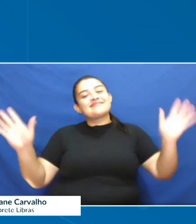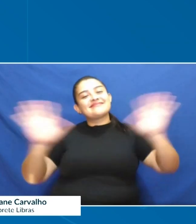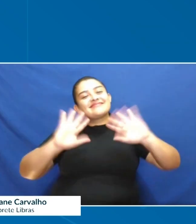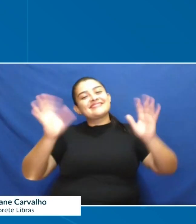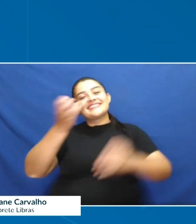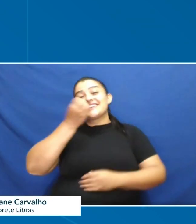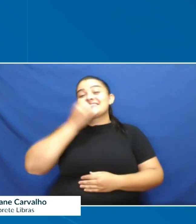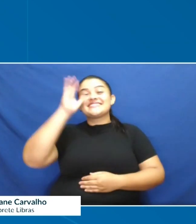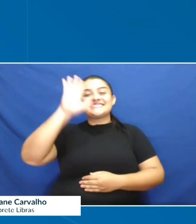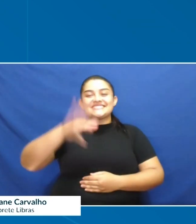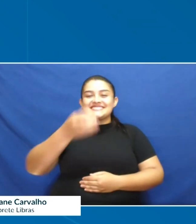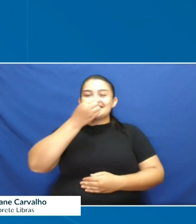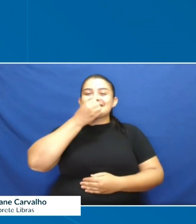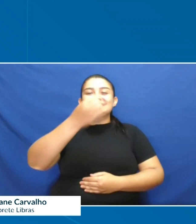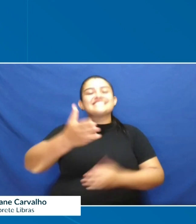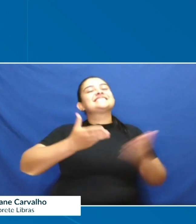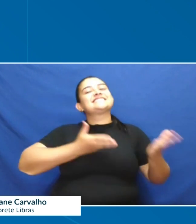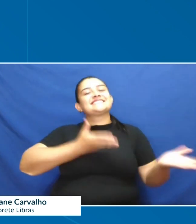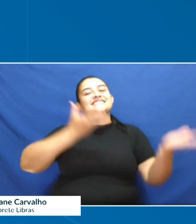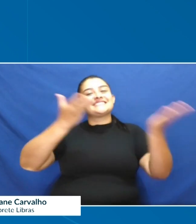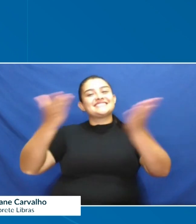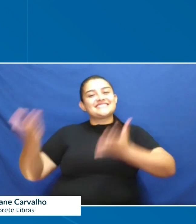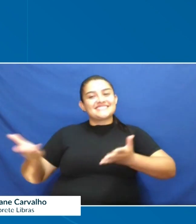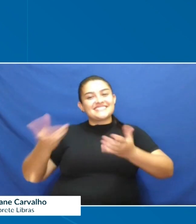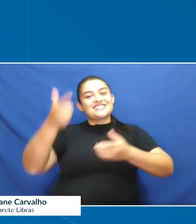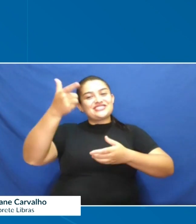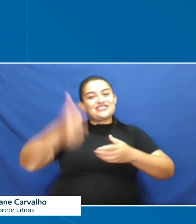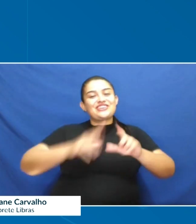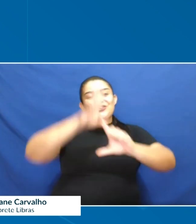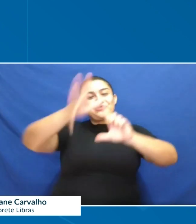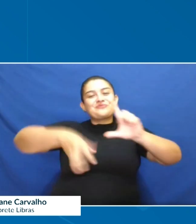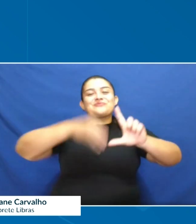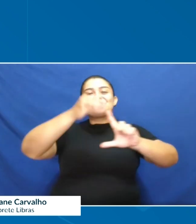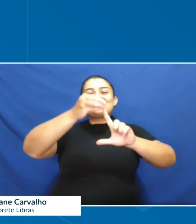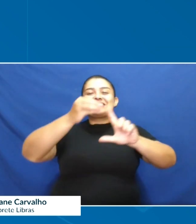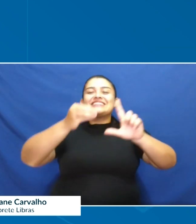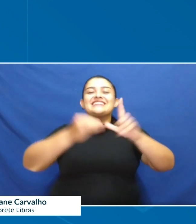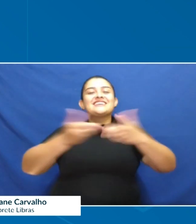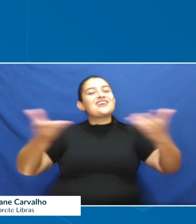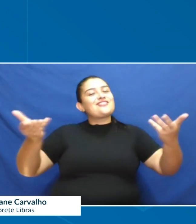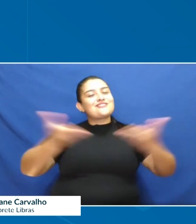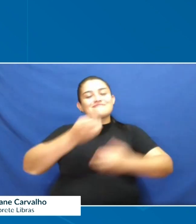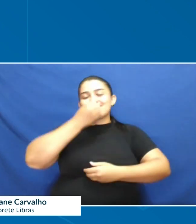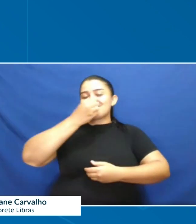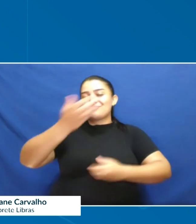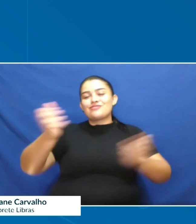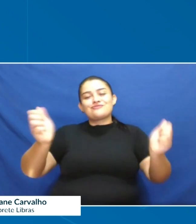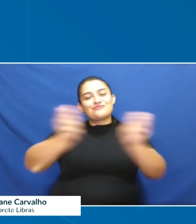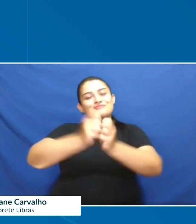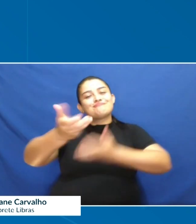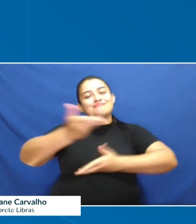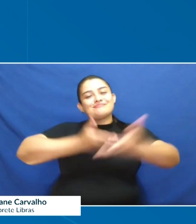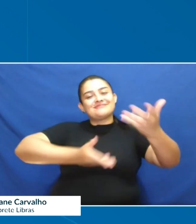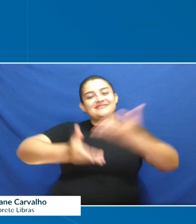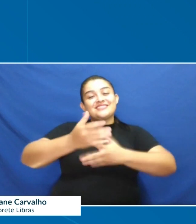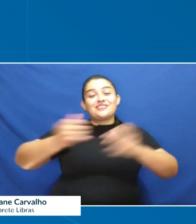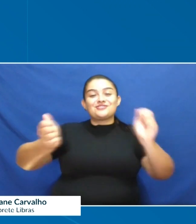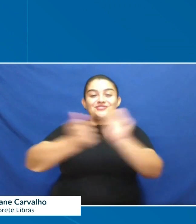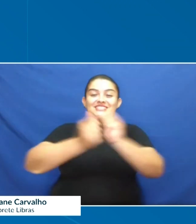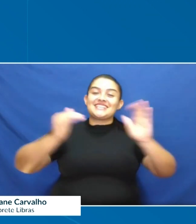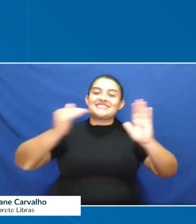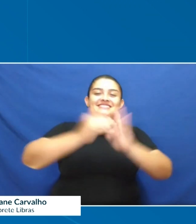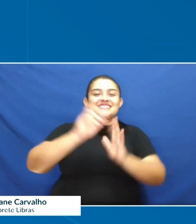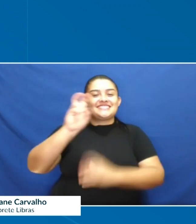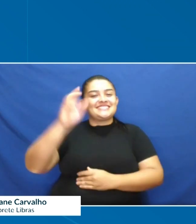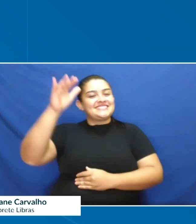Olá, boa tarde, seja bem-vindo, seja bem-vinda a mais essa edição do Mundo UFG. É muito bom ter a sua companhia e vamos juntos até às